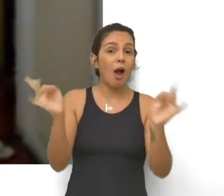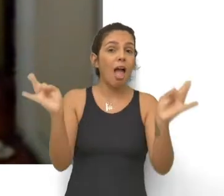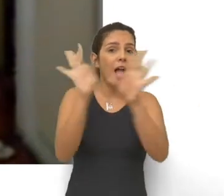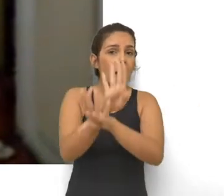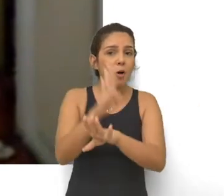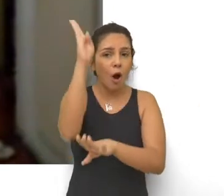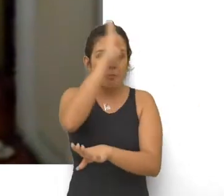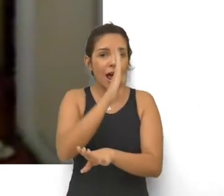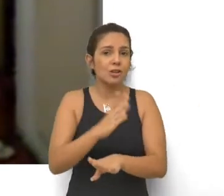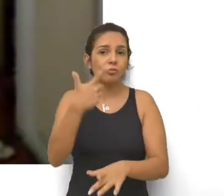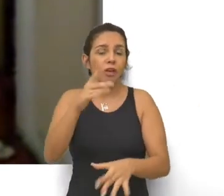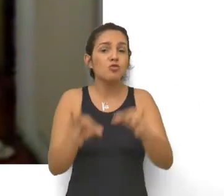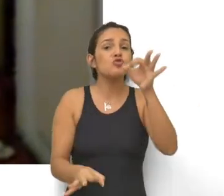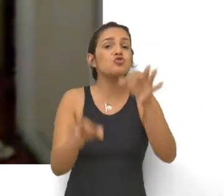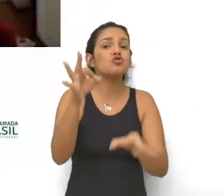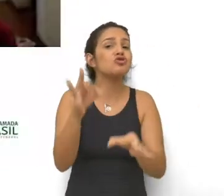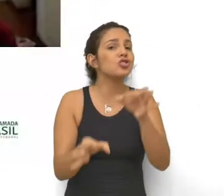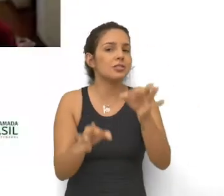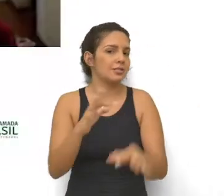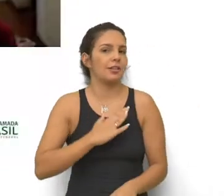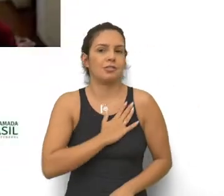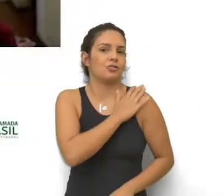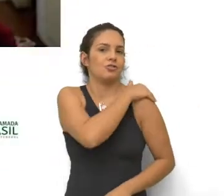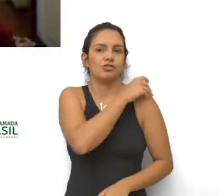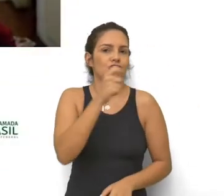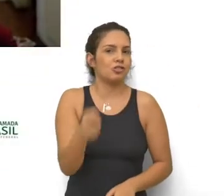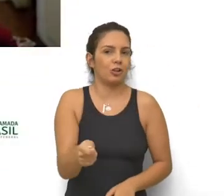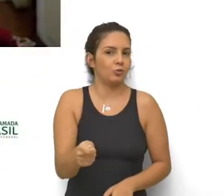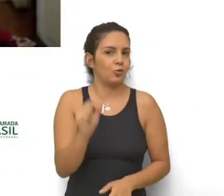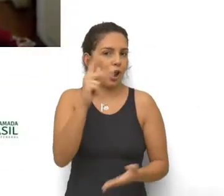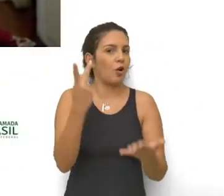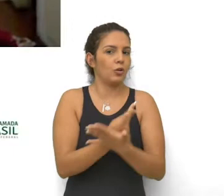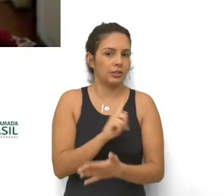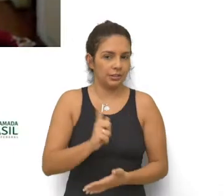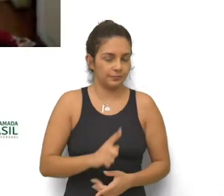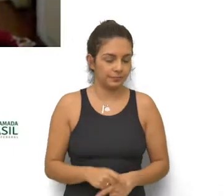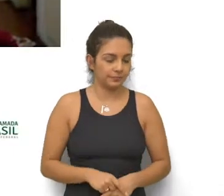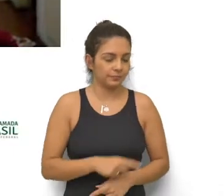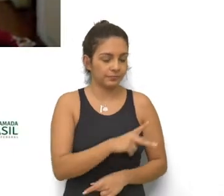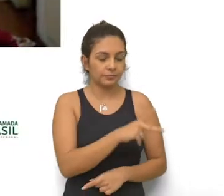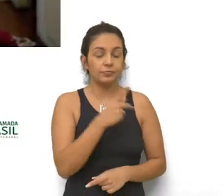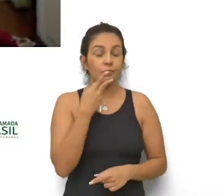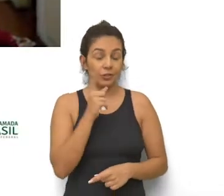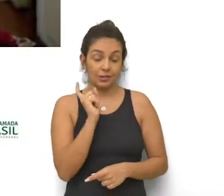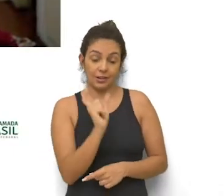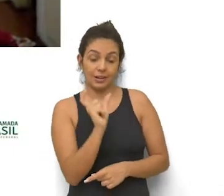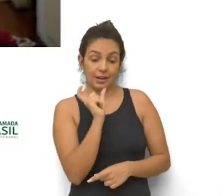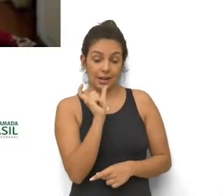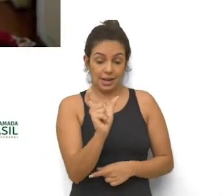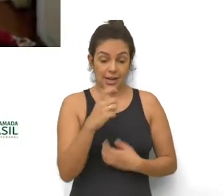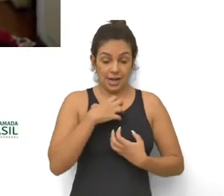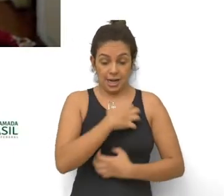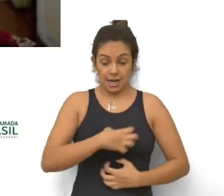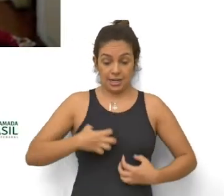Né? Então, as pessoas ficaram indignadas. O ressentimento está associado à impotência.